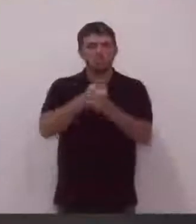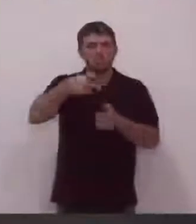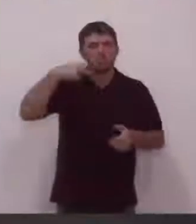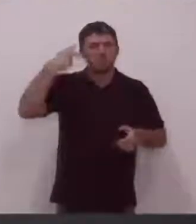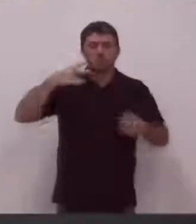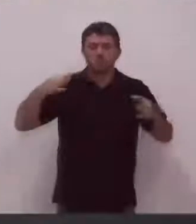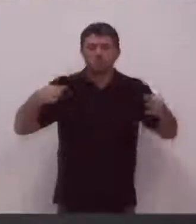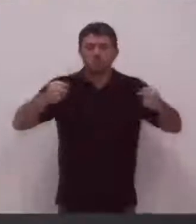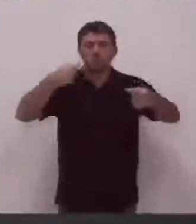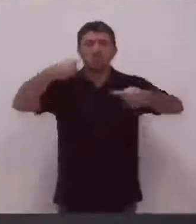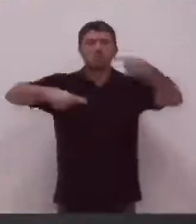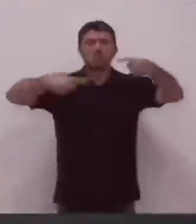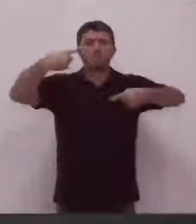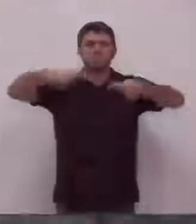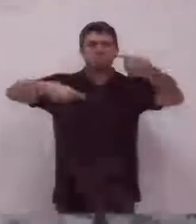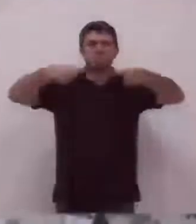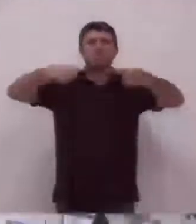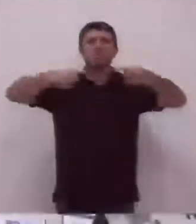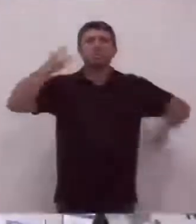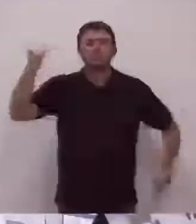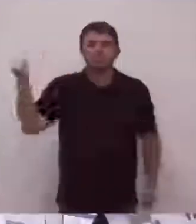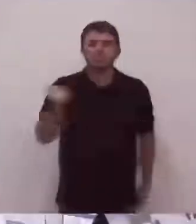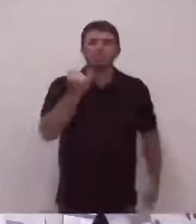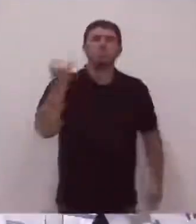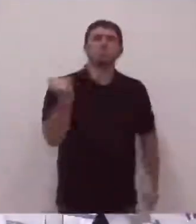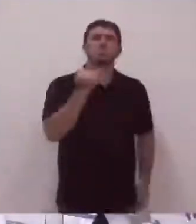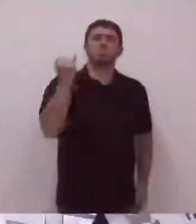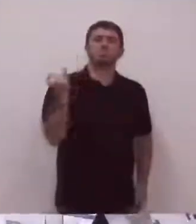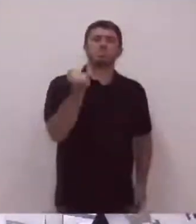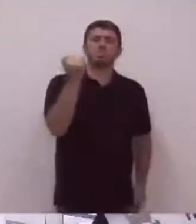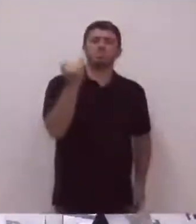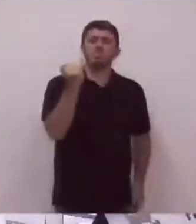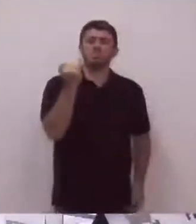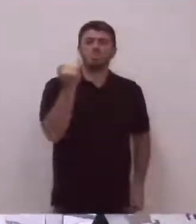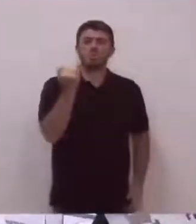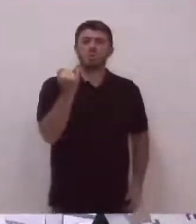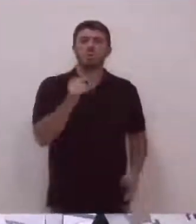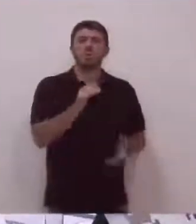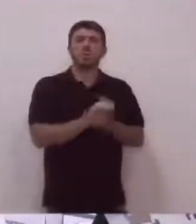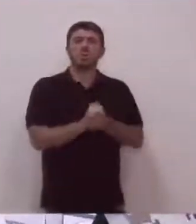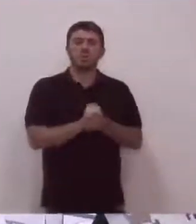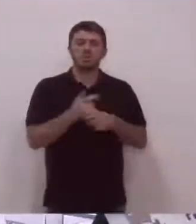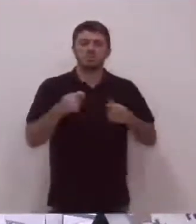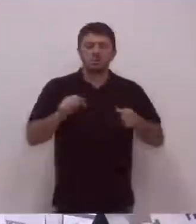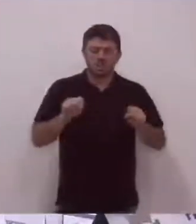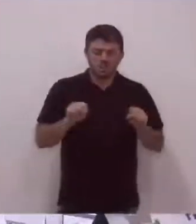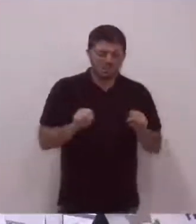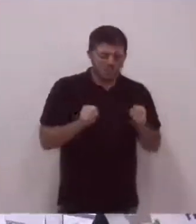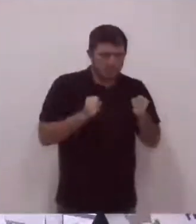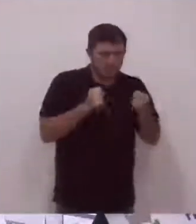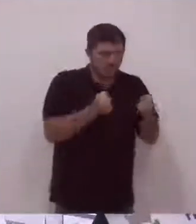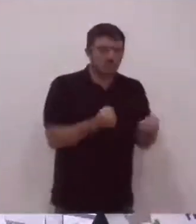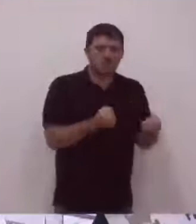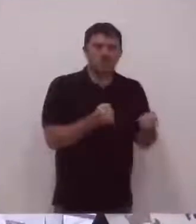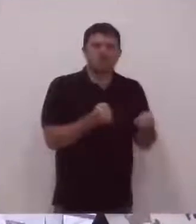que fundamental. Queria também esclarecer aqui, alguns falam em oportunidade de se defender quando abre a comissão processante. Gente, fato